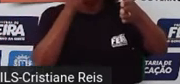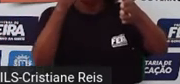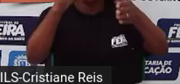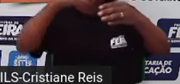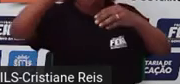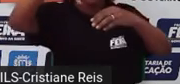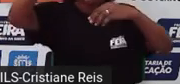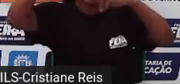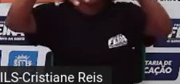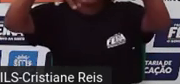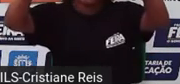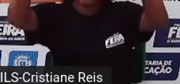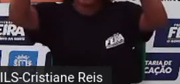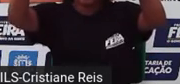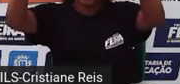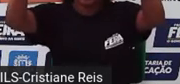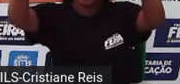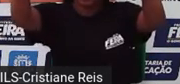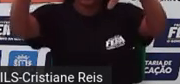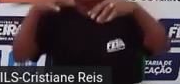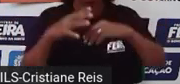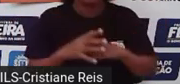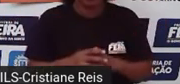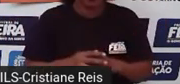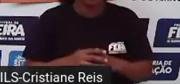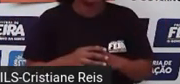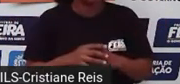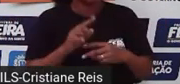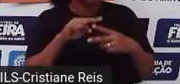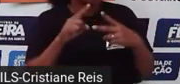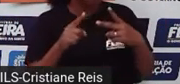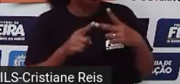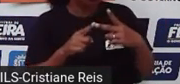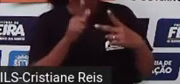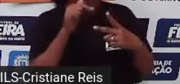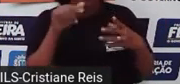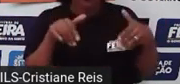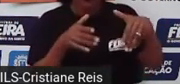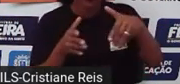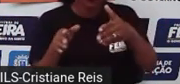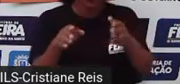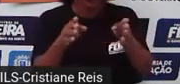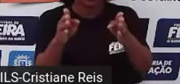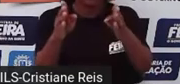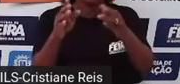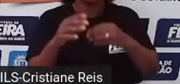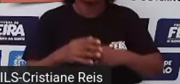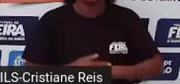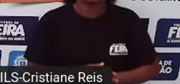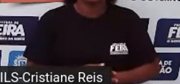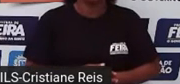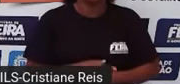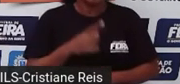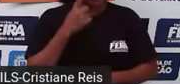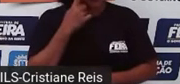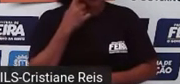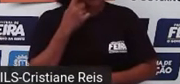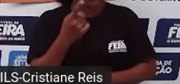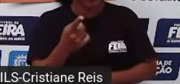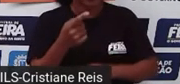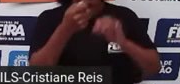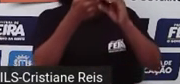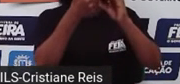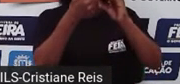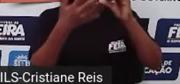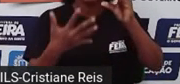desses maiores rios que eu falei para vocês o yang tecer né vamos dar continuidade aqui bom então nos aspectos